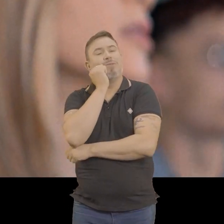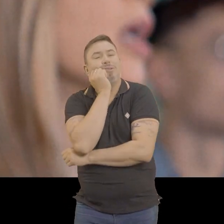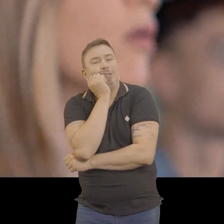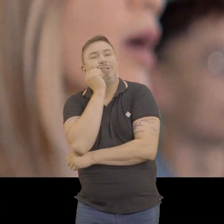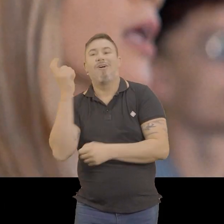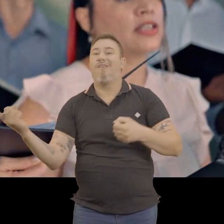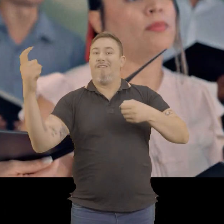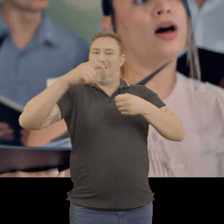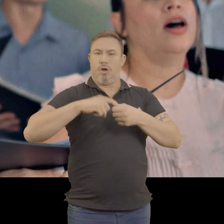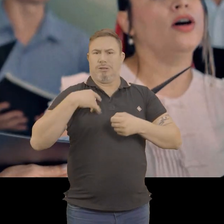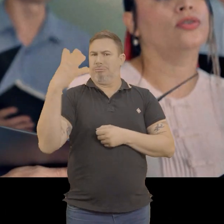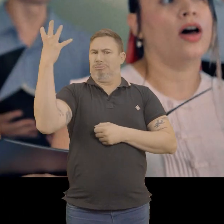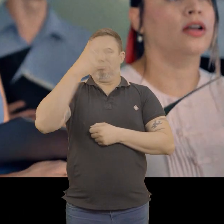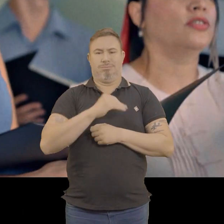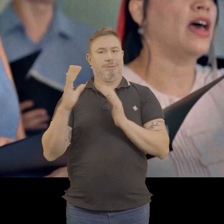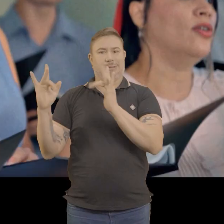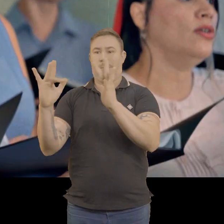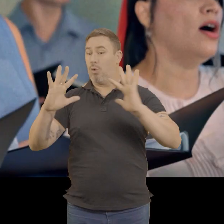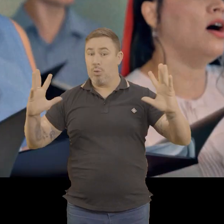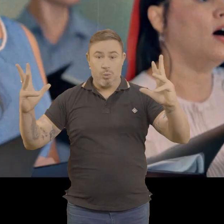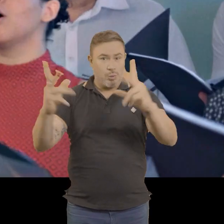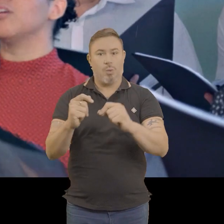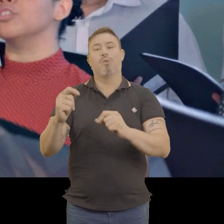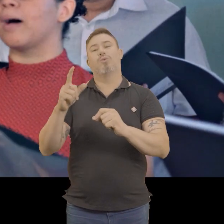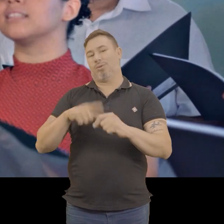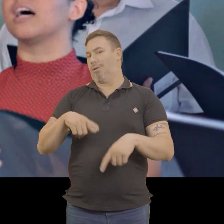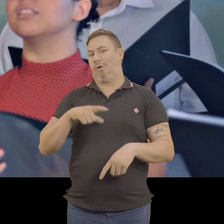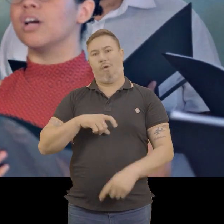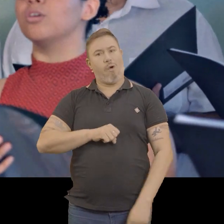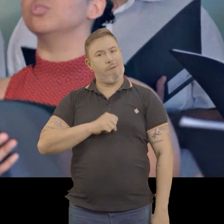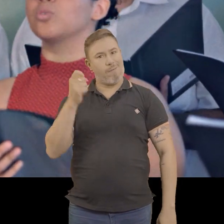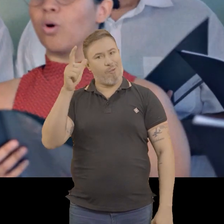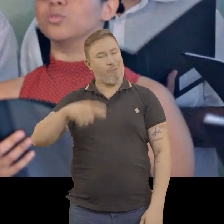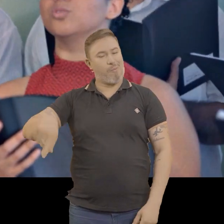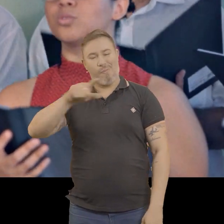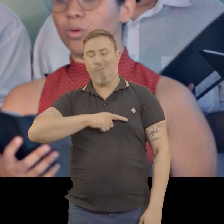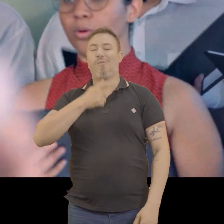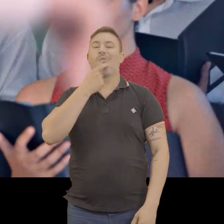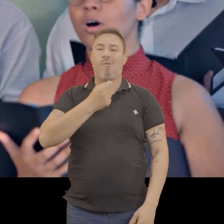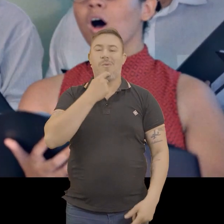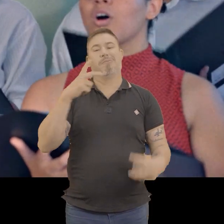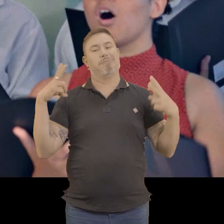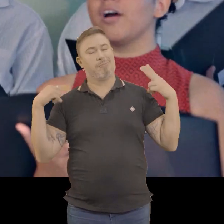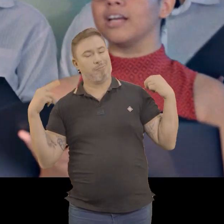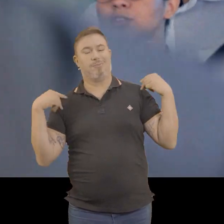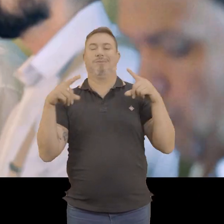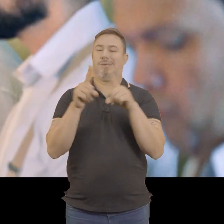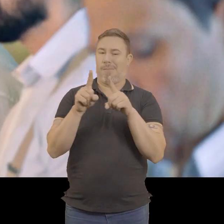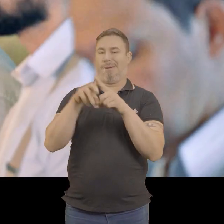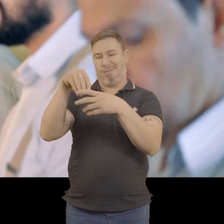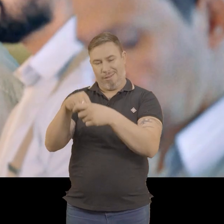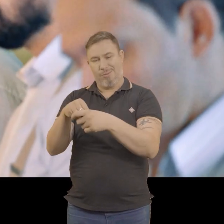e destam elas. Namoram todos, é um horror. Os passageiros e o condutor.